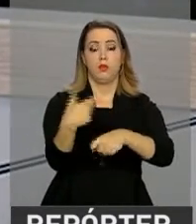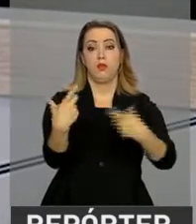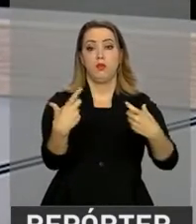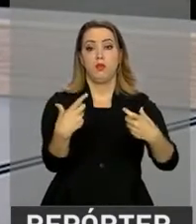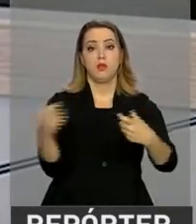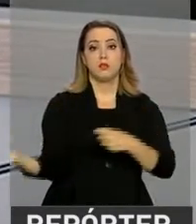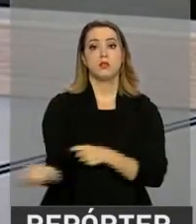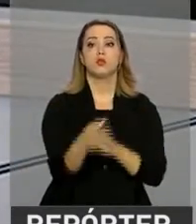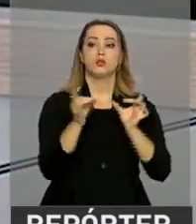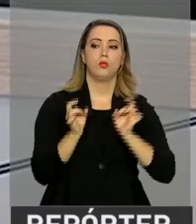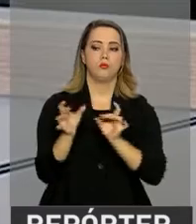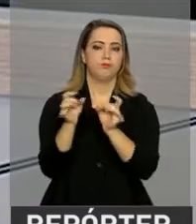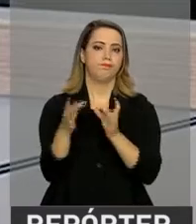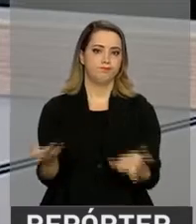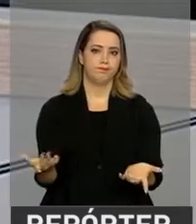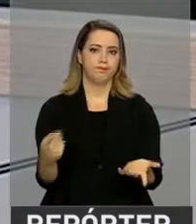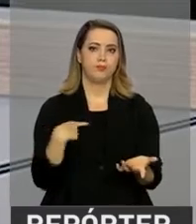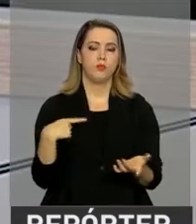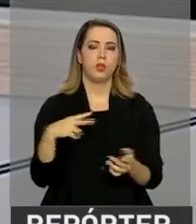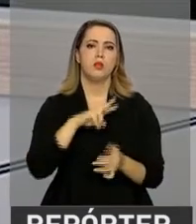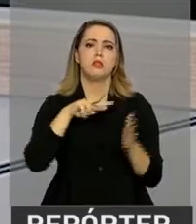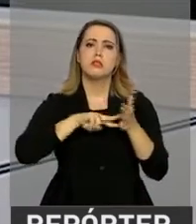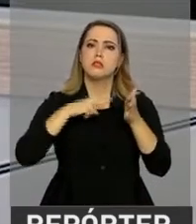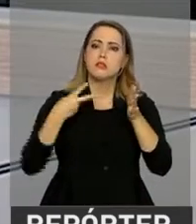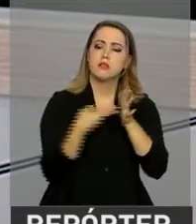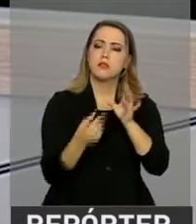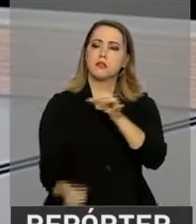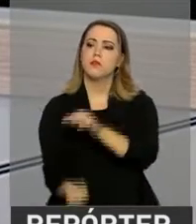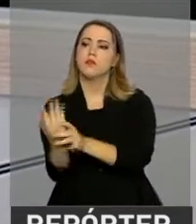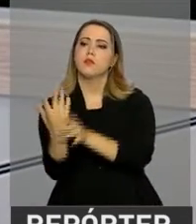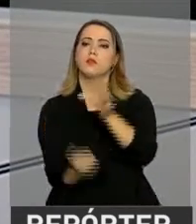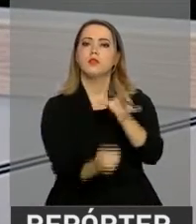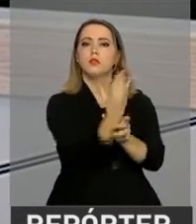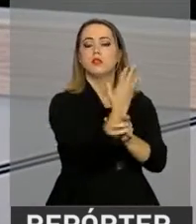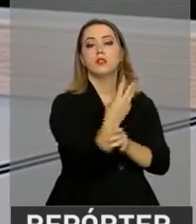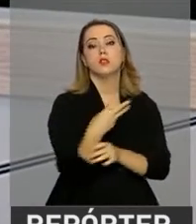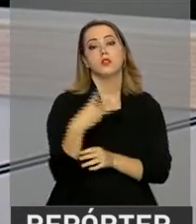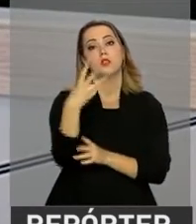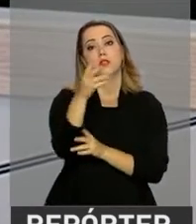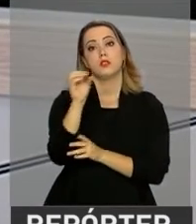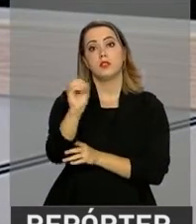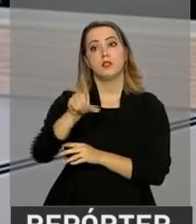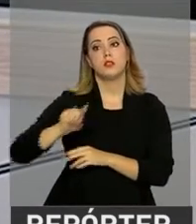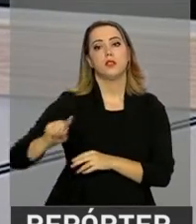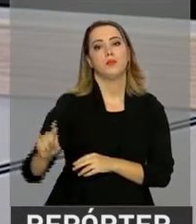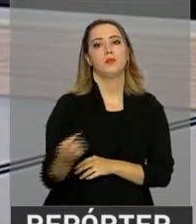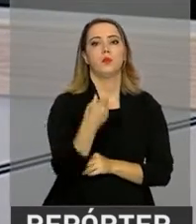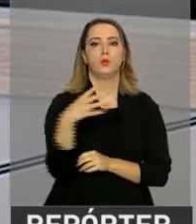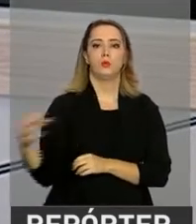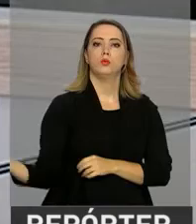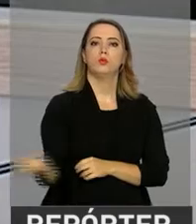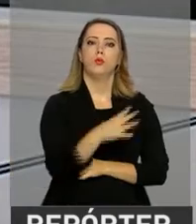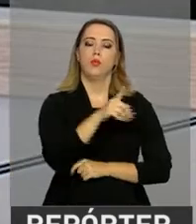novas concessões representarão ainda a criação de cerca de 30 mil novos empregos,